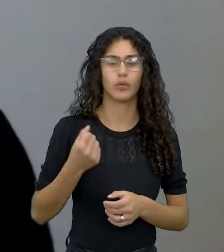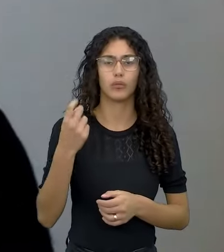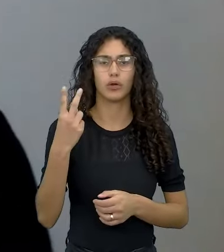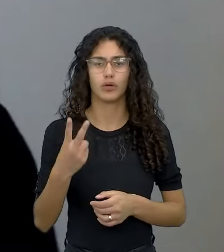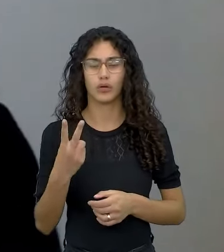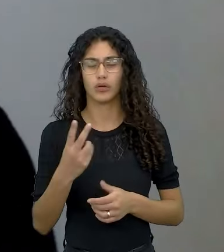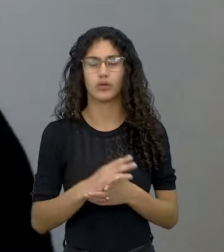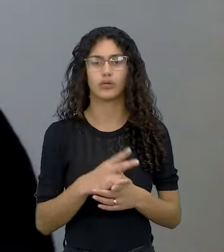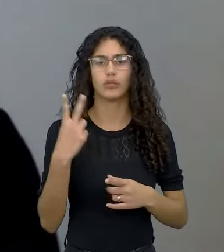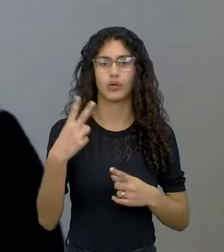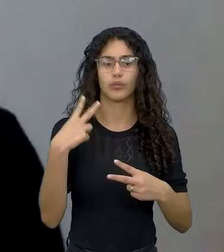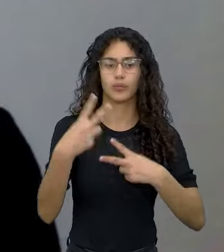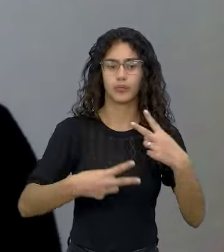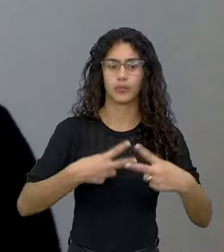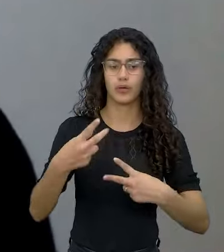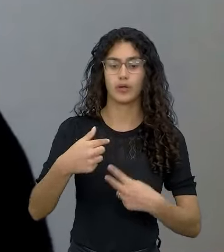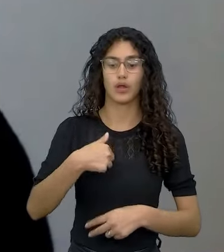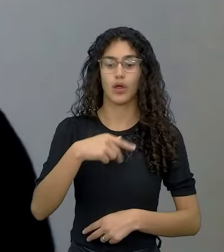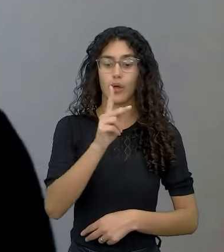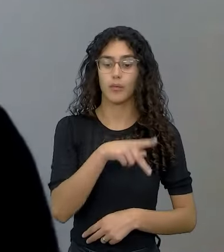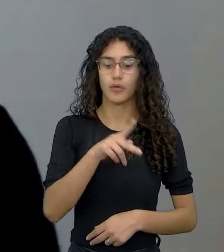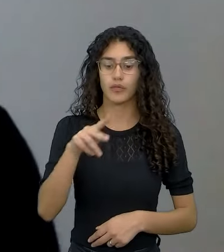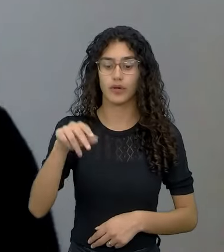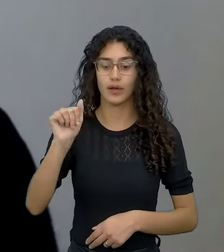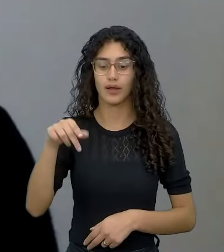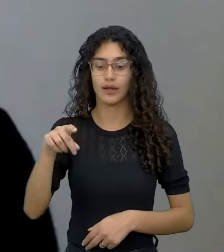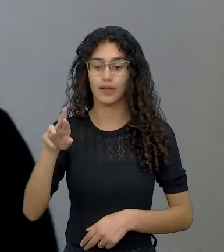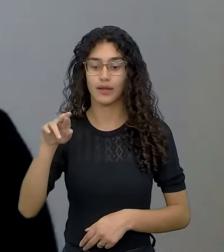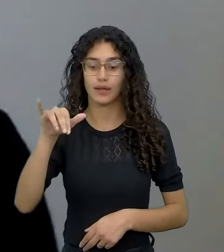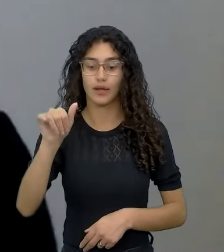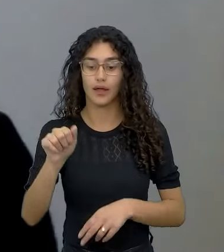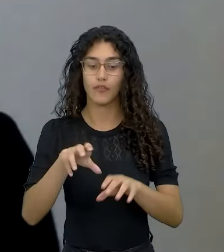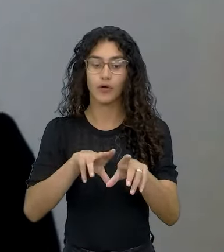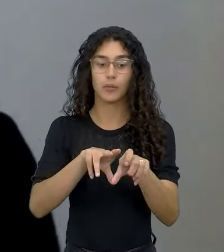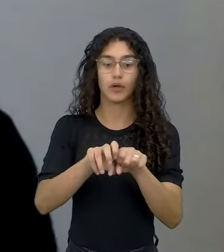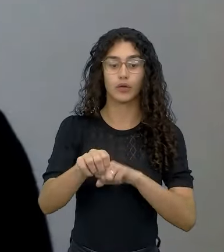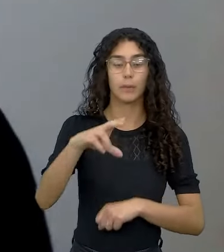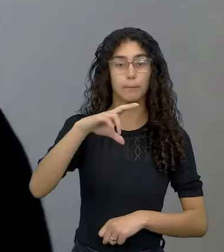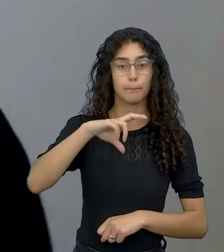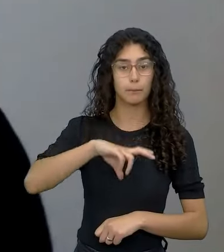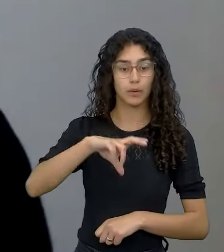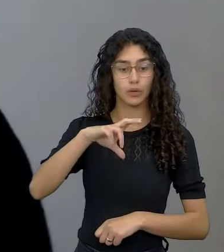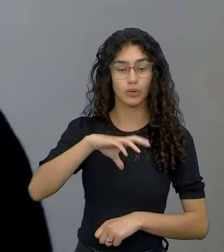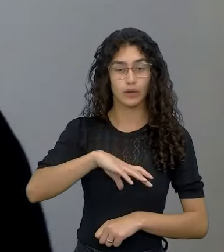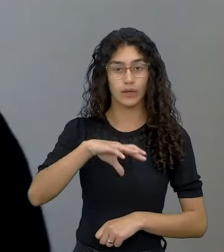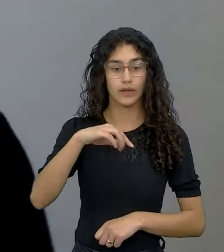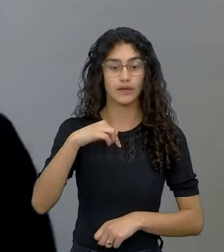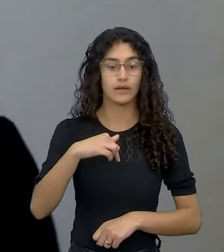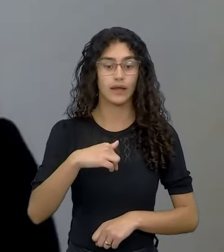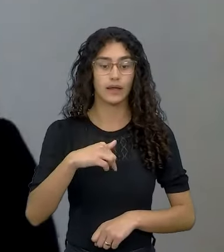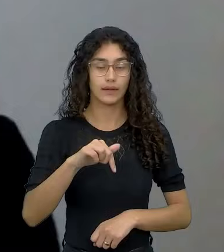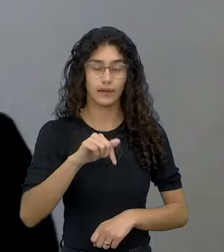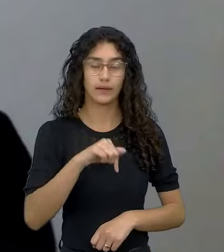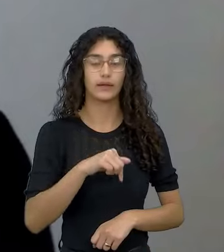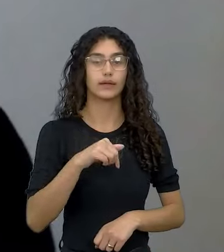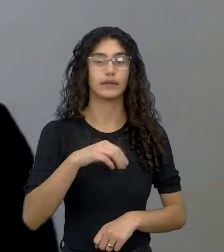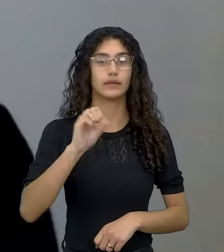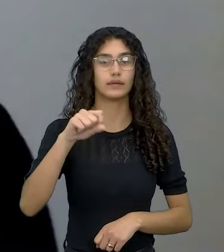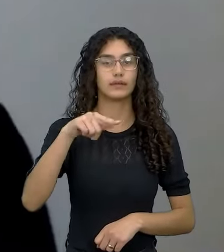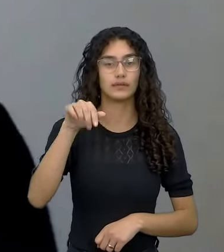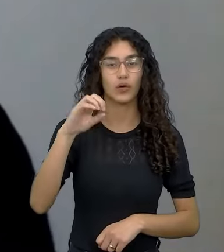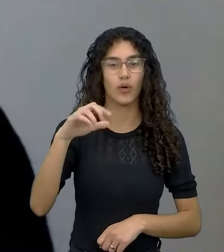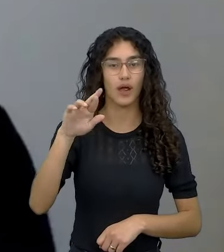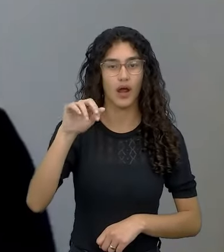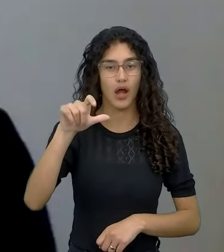segundo bimestre. Eu sou a professora Andréia, sou formada em língua portuguesa pela Universidade Federal de São Carlos,